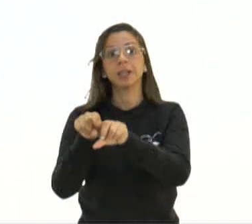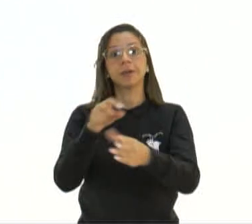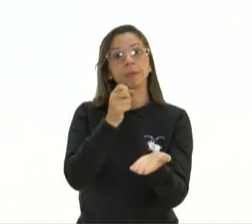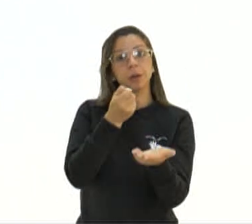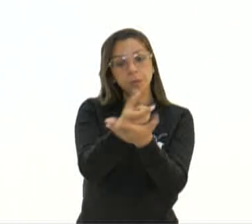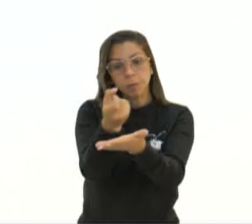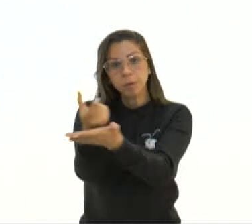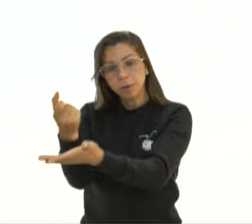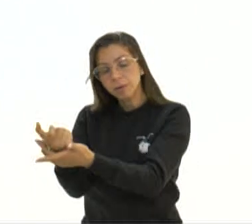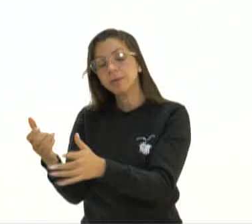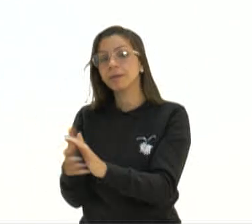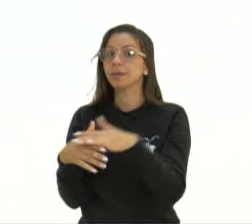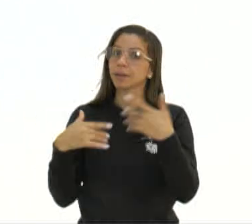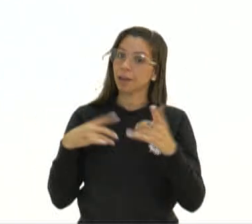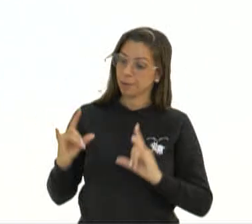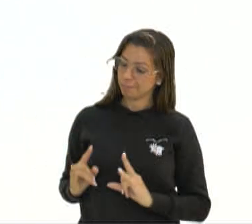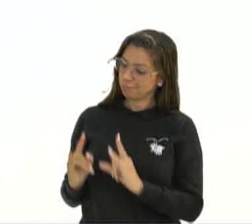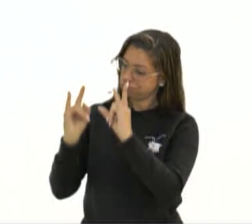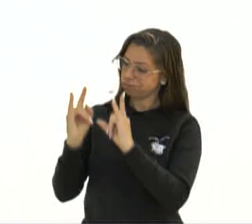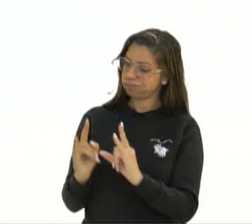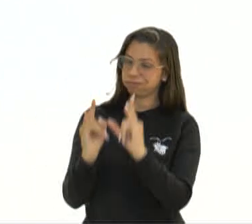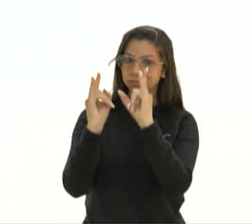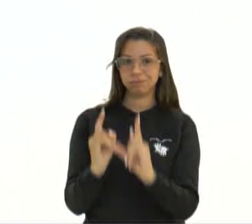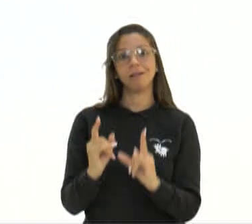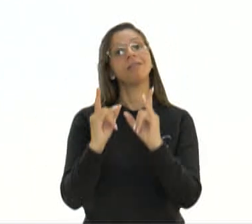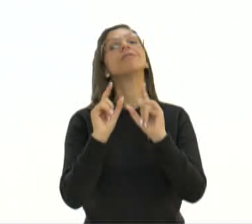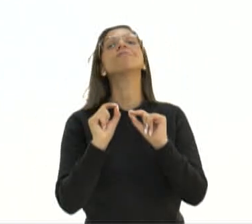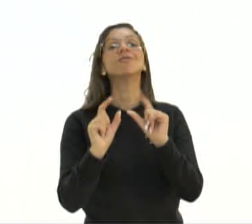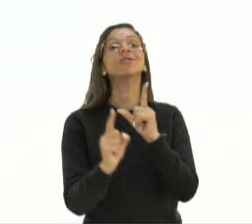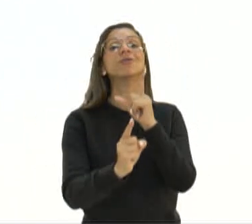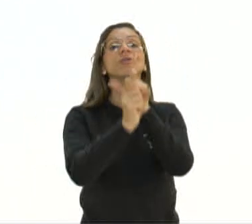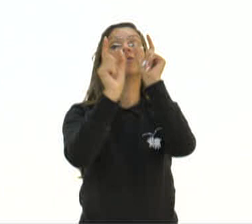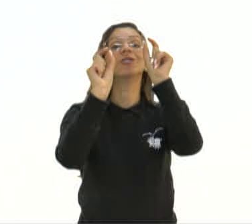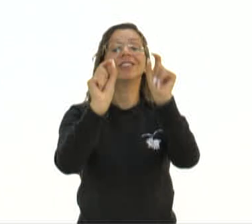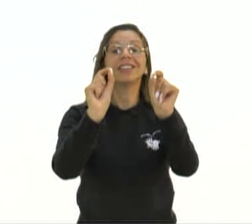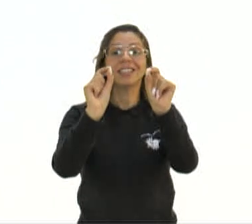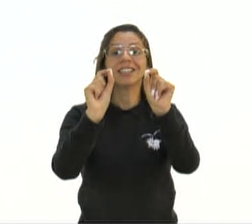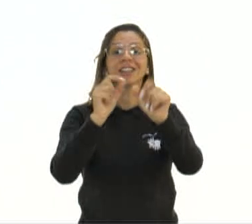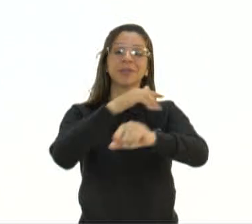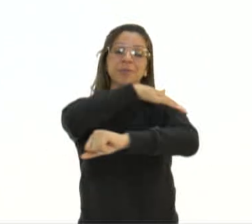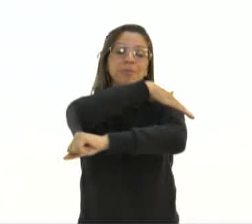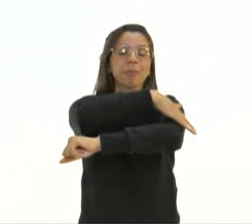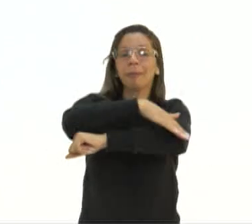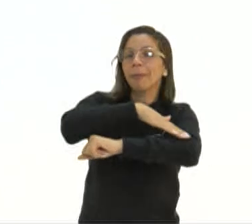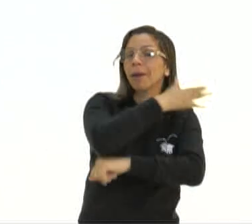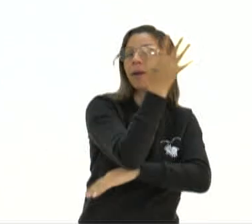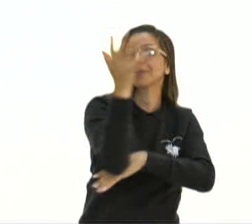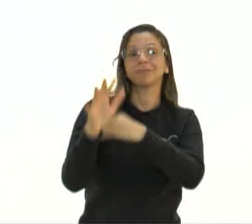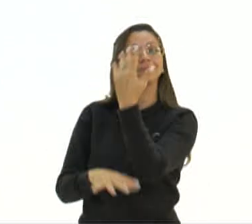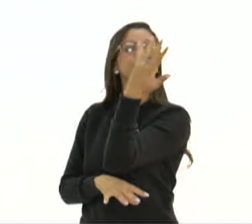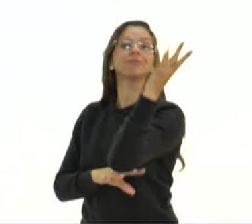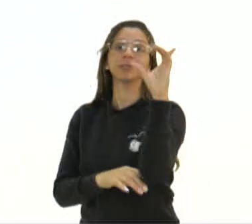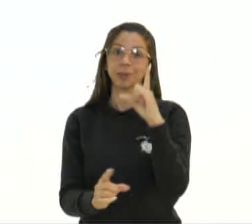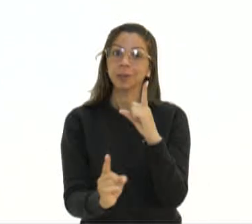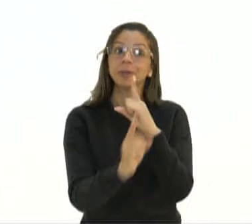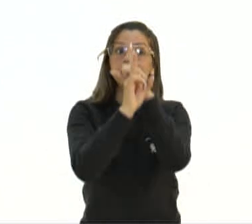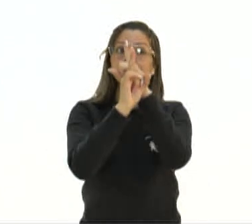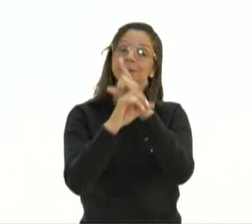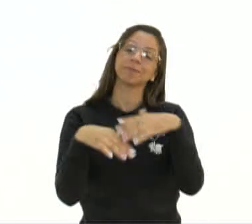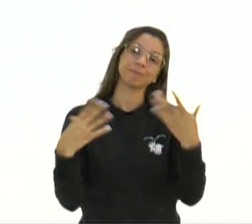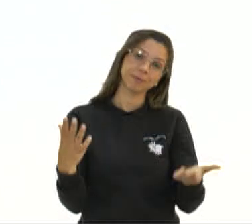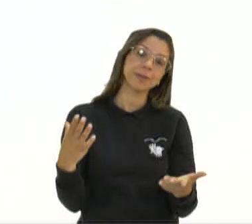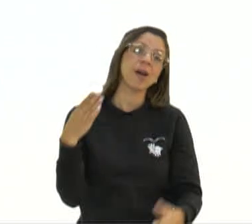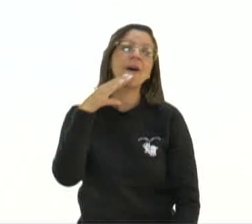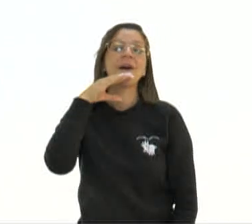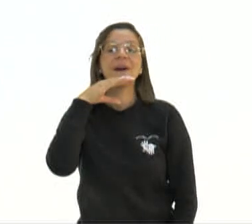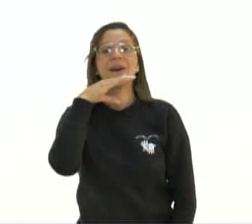E mesmo em meio a tantos prédios, tantas áreas urbanizadas, são muitos os parques e as áreas verdes. É claro,